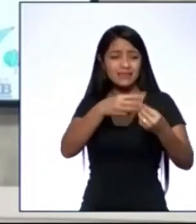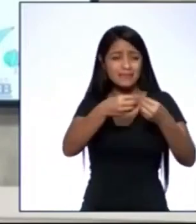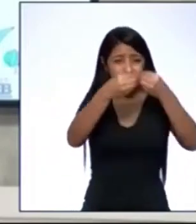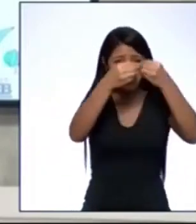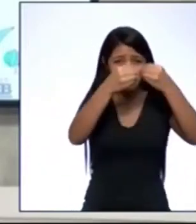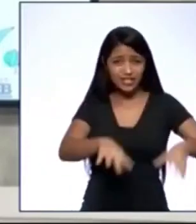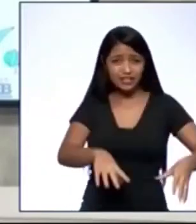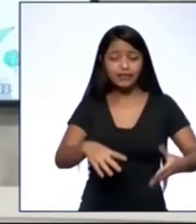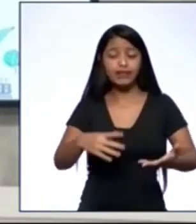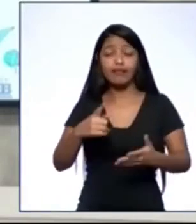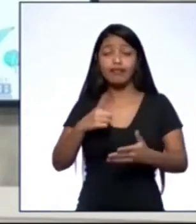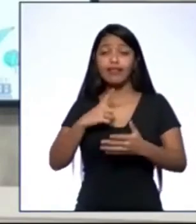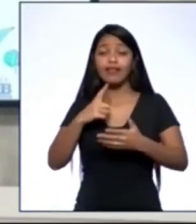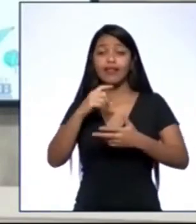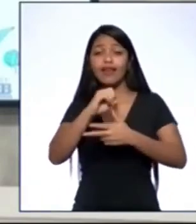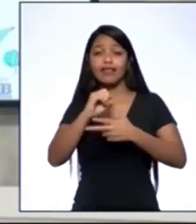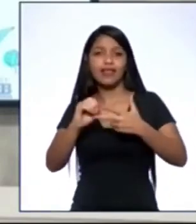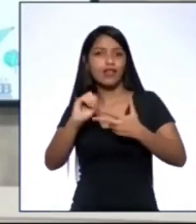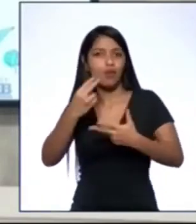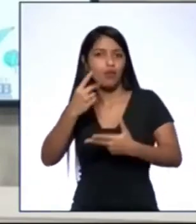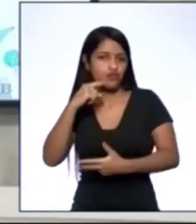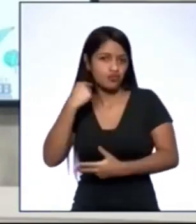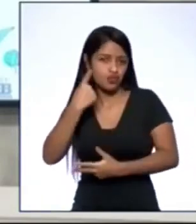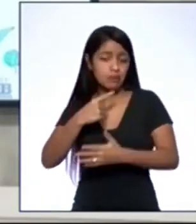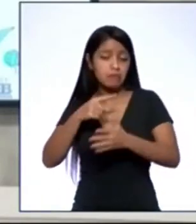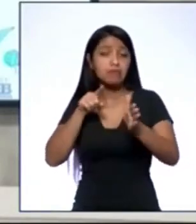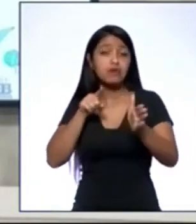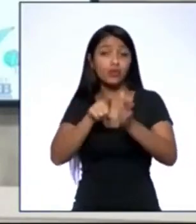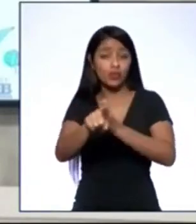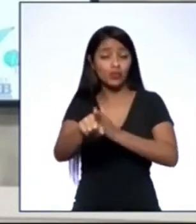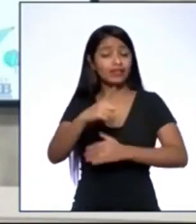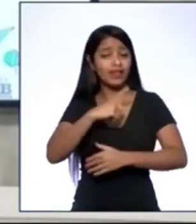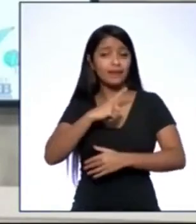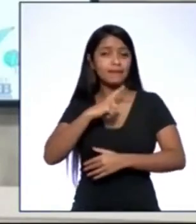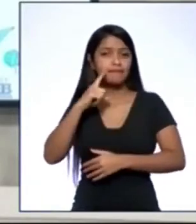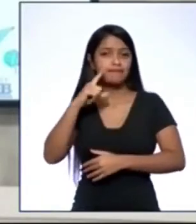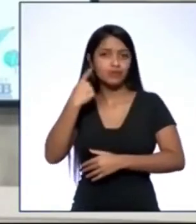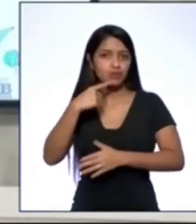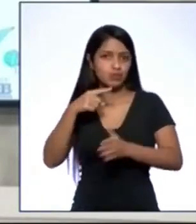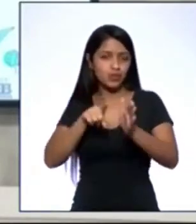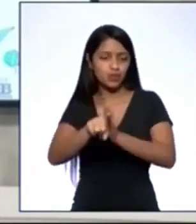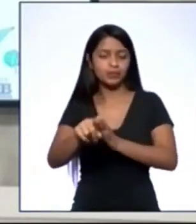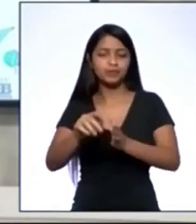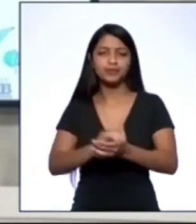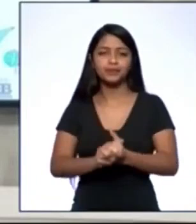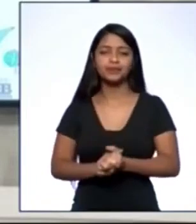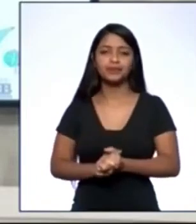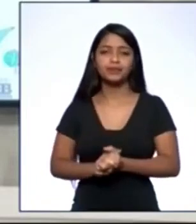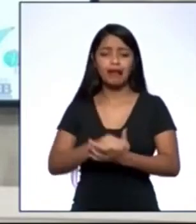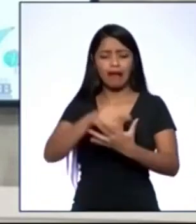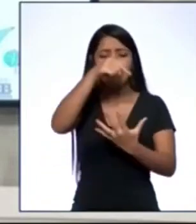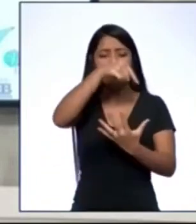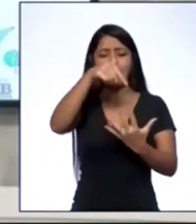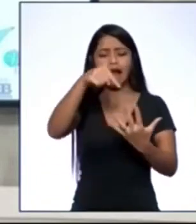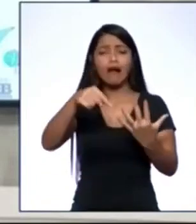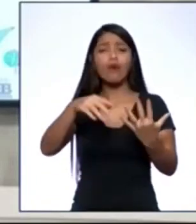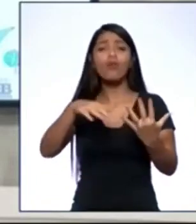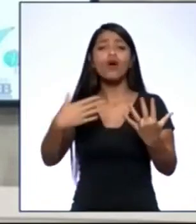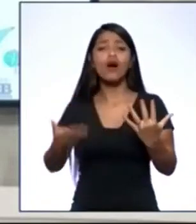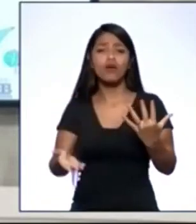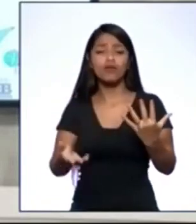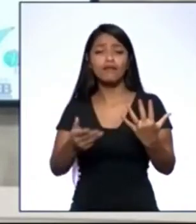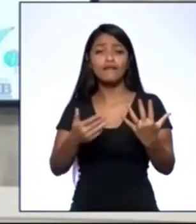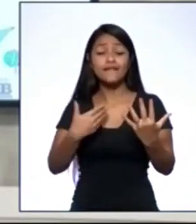é a seguinte, cara. Qual cara da cadeia, qual nível trófico da cadeia terá